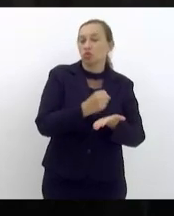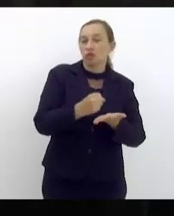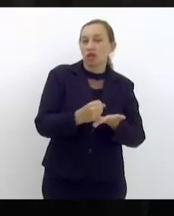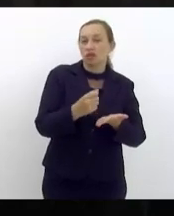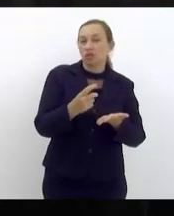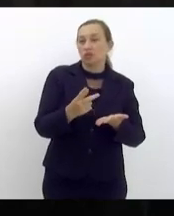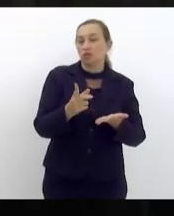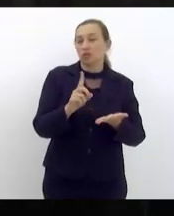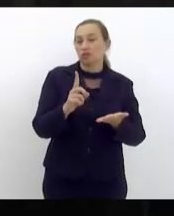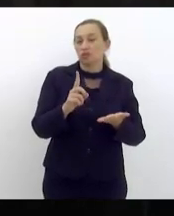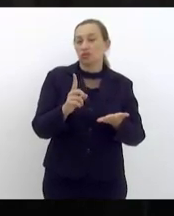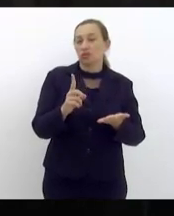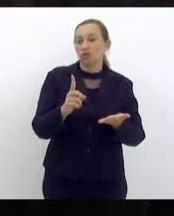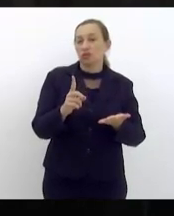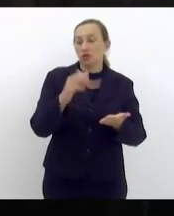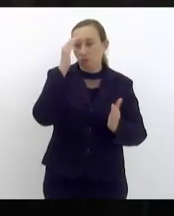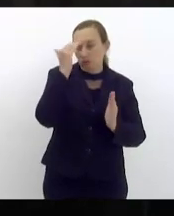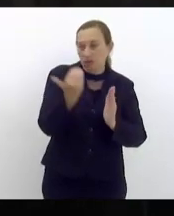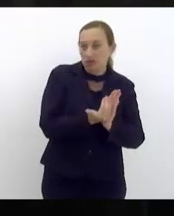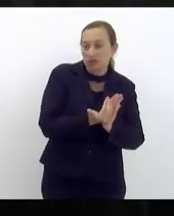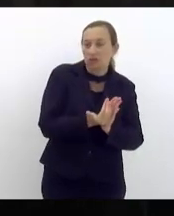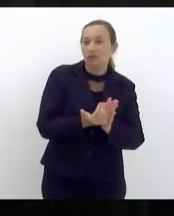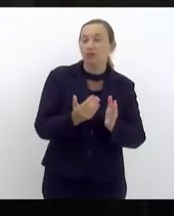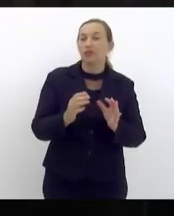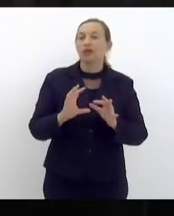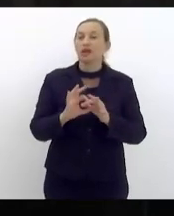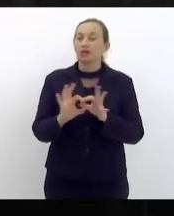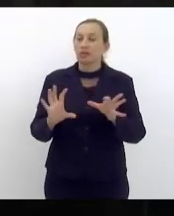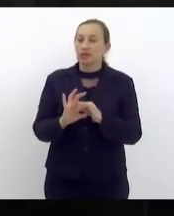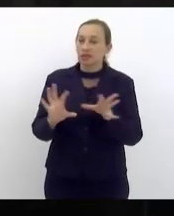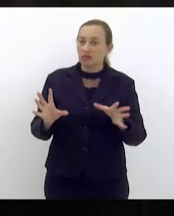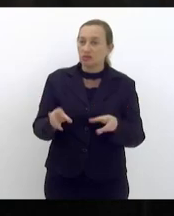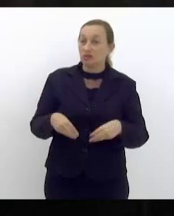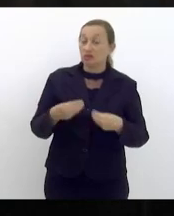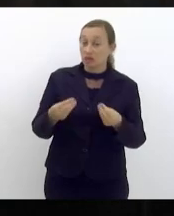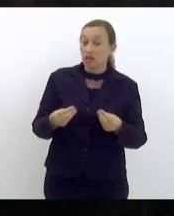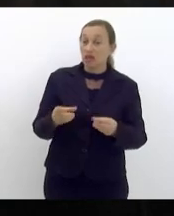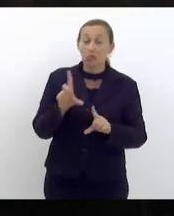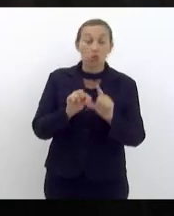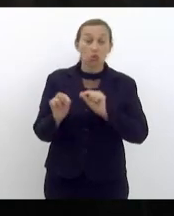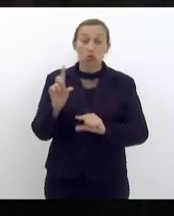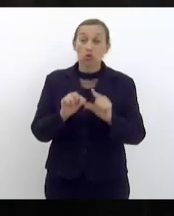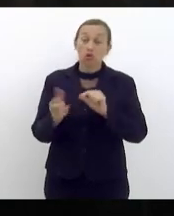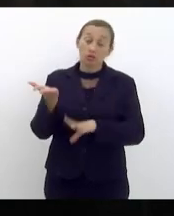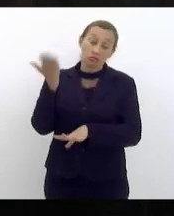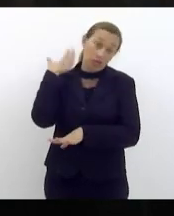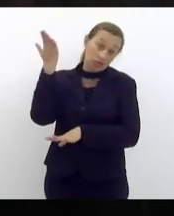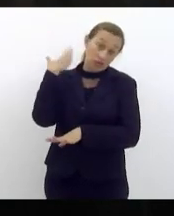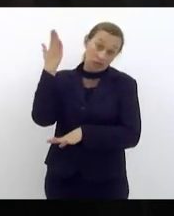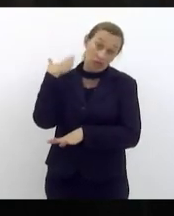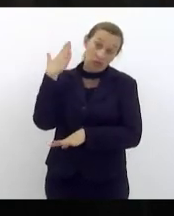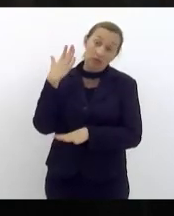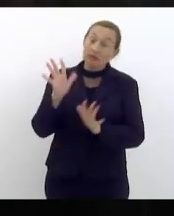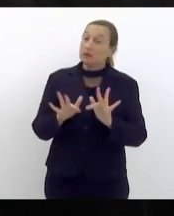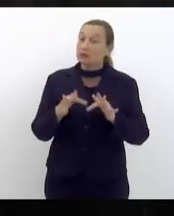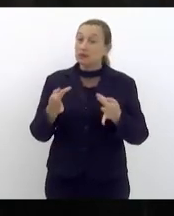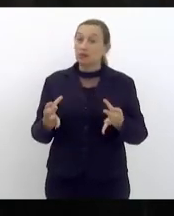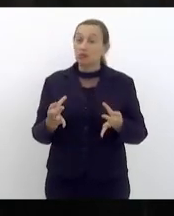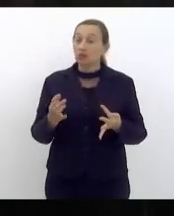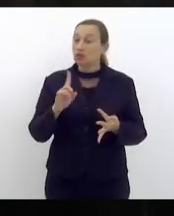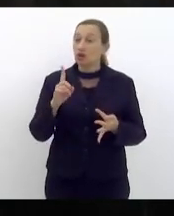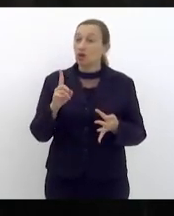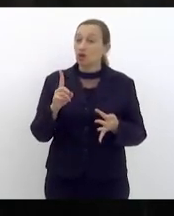estado com o município isso é são permissões que foram dadas por decisões lá atrás e que simplesmente não